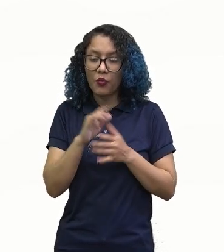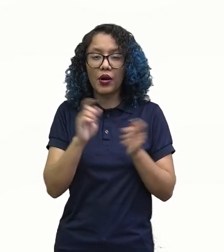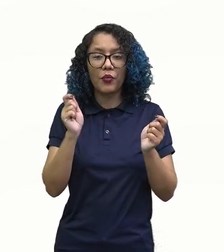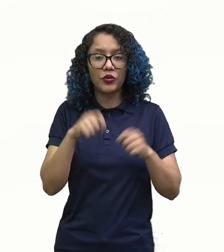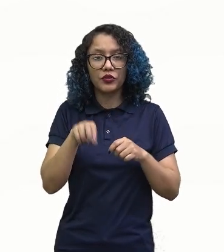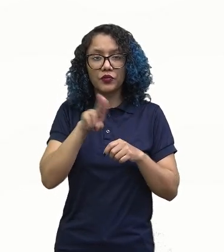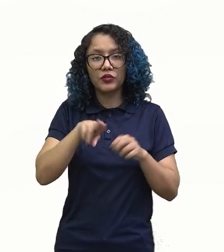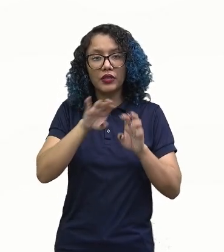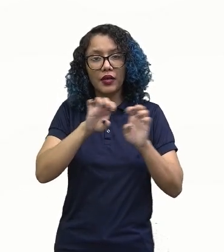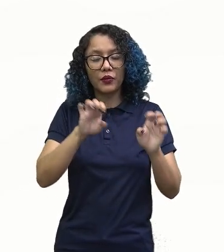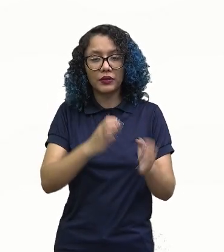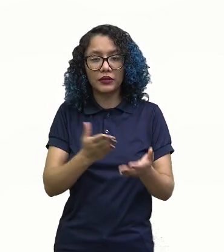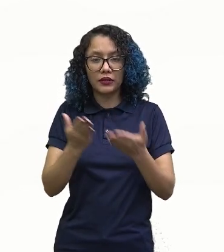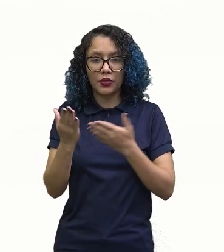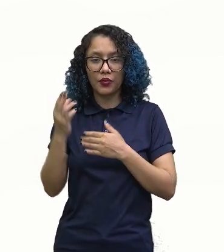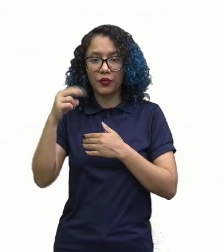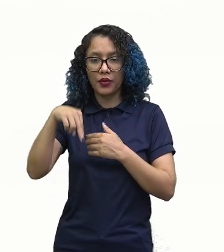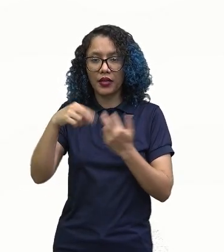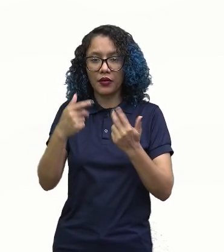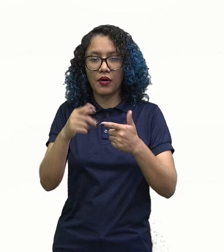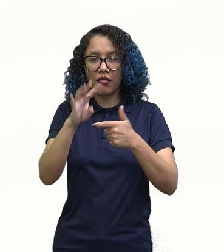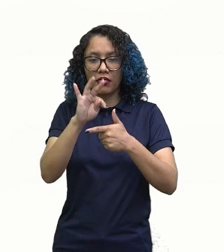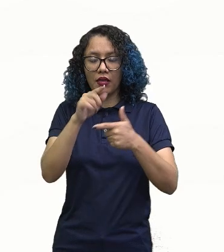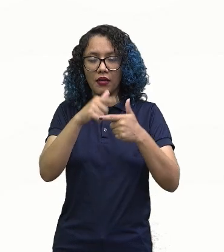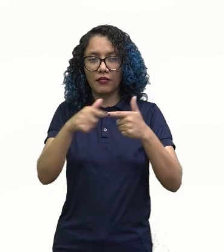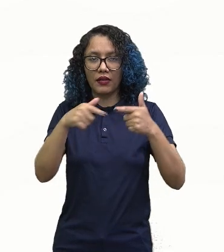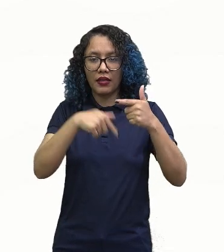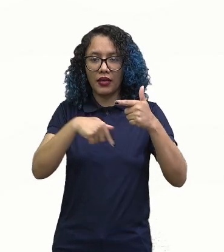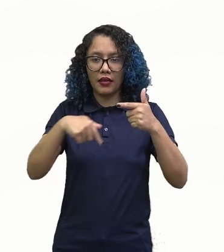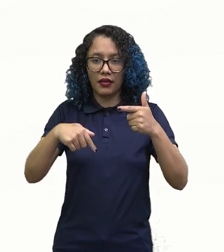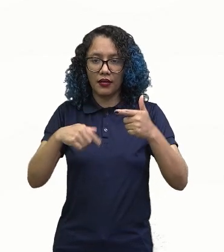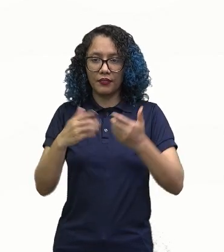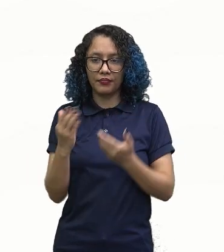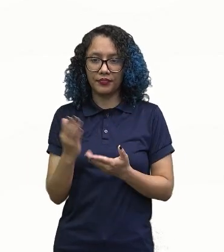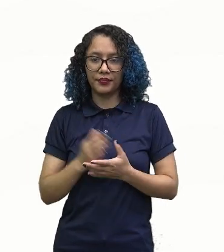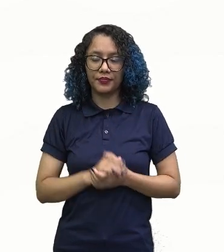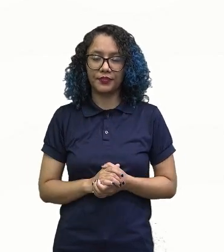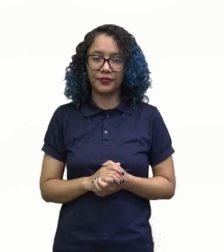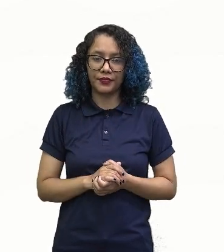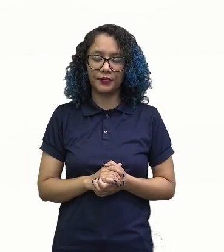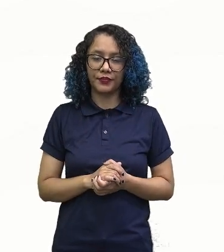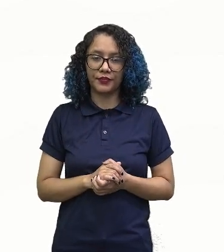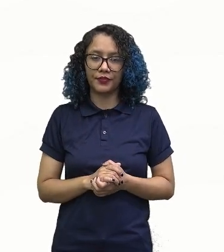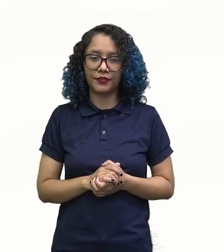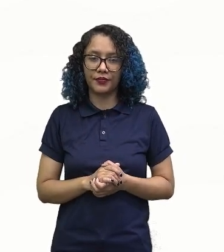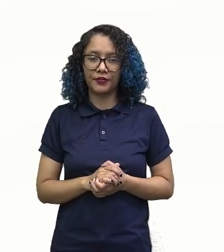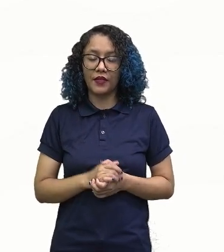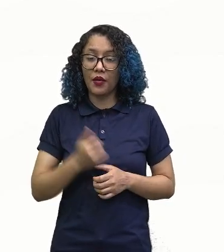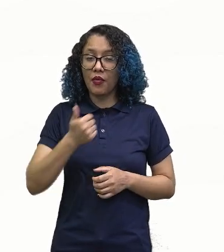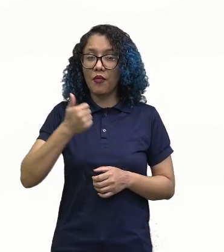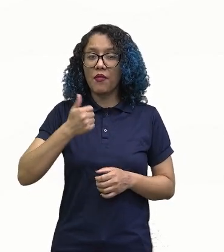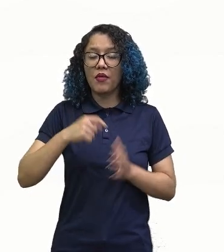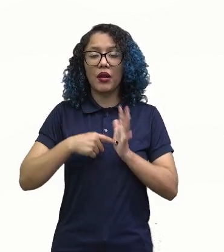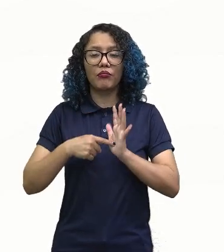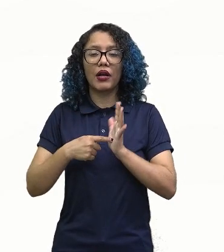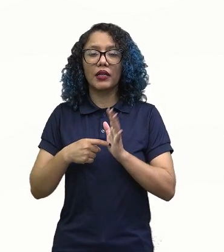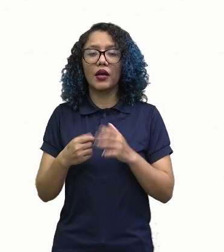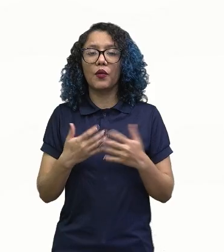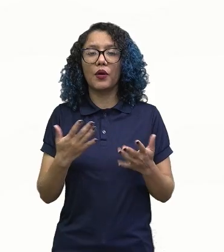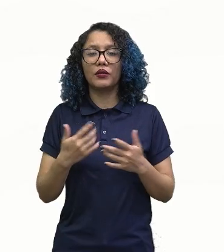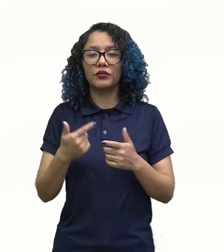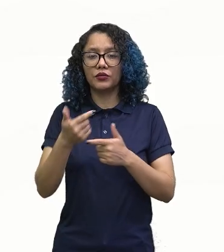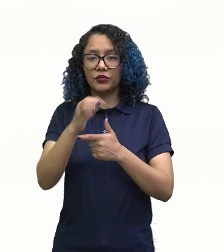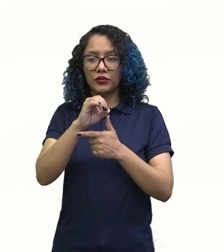dividido por quantidade de energia que ela recebeu da fonte quente. Para a primeira máquina, por exemplo, seria 200 dividido